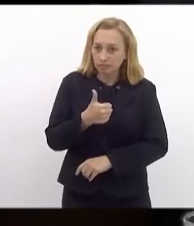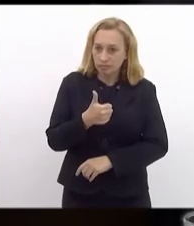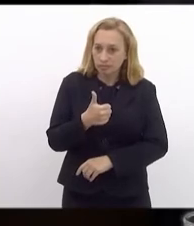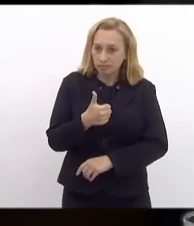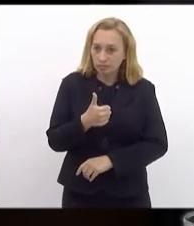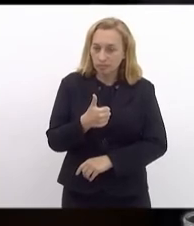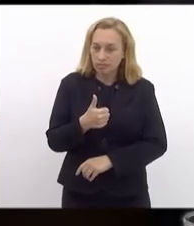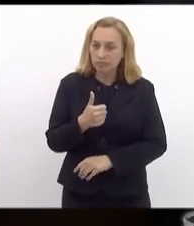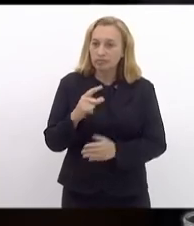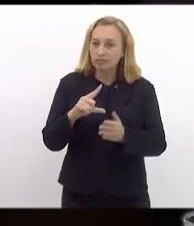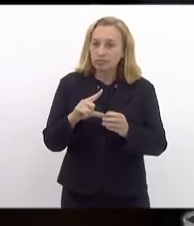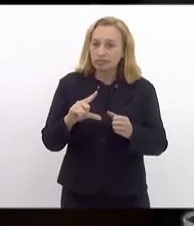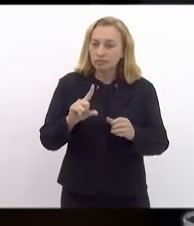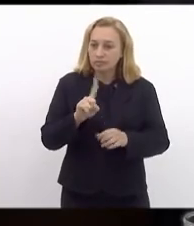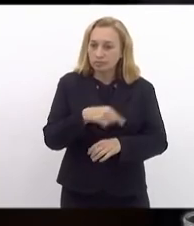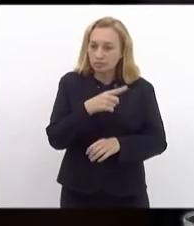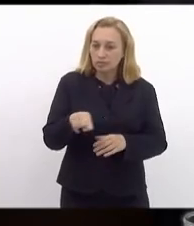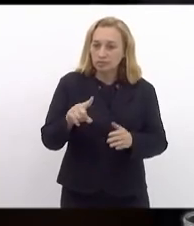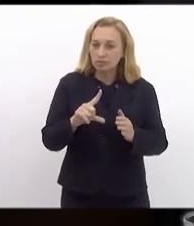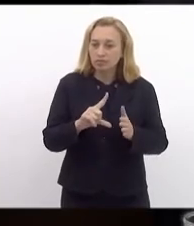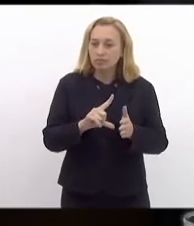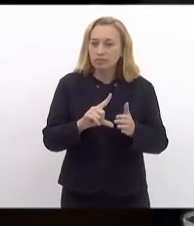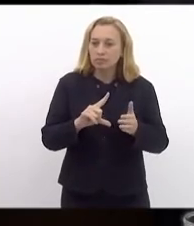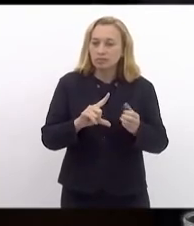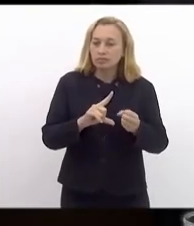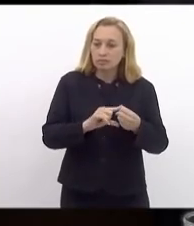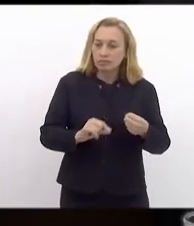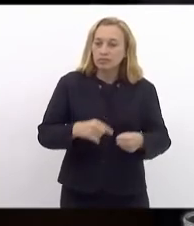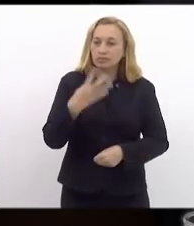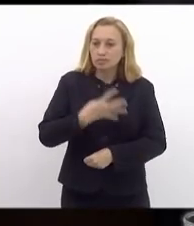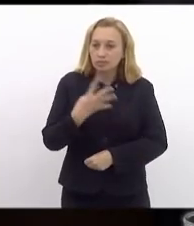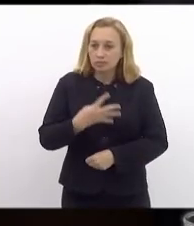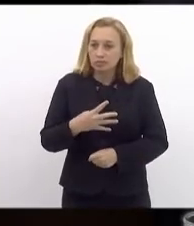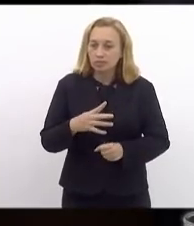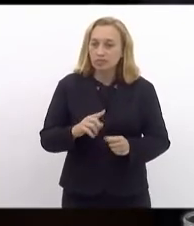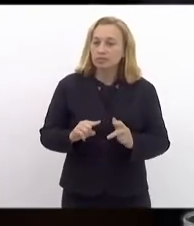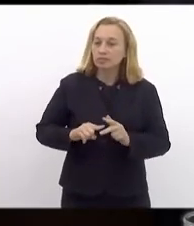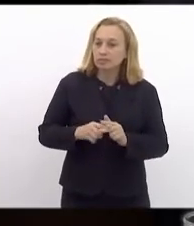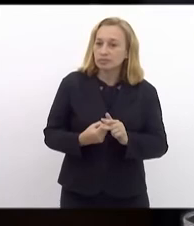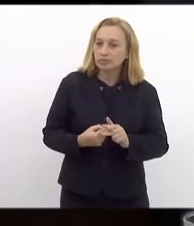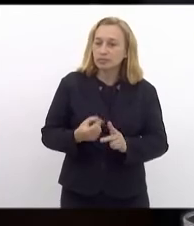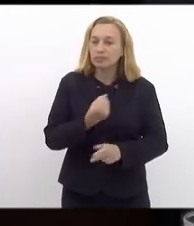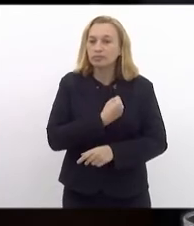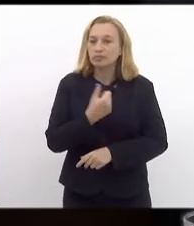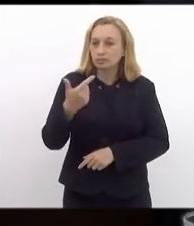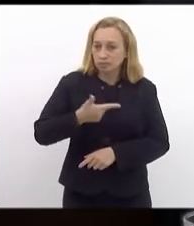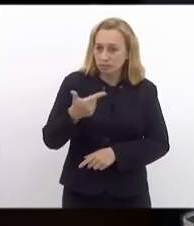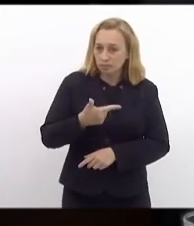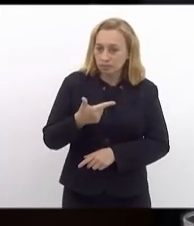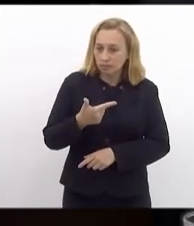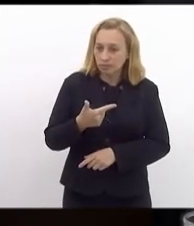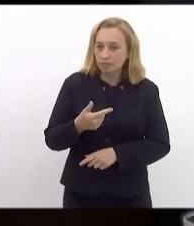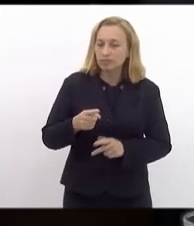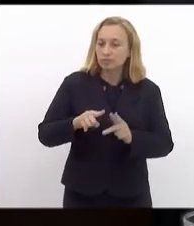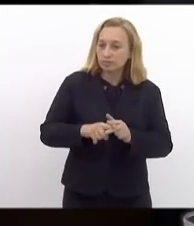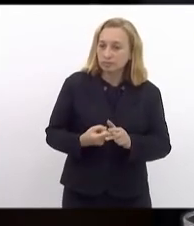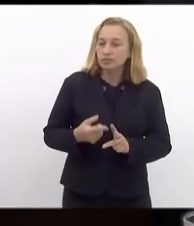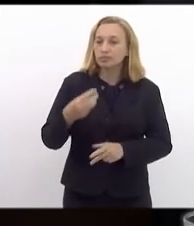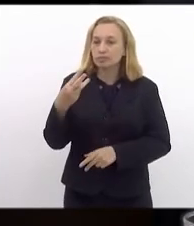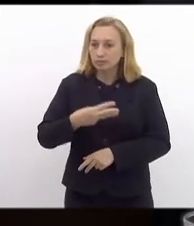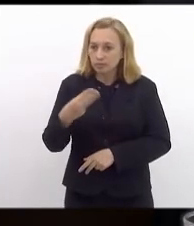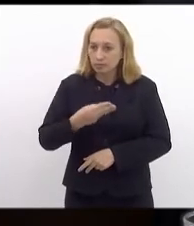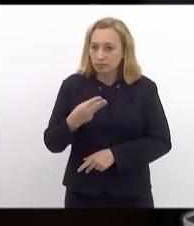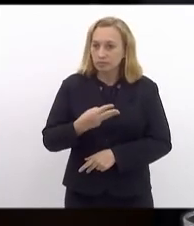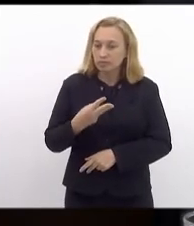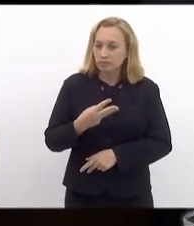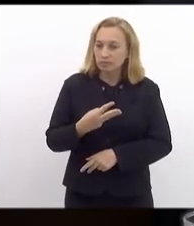suprimiu o artigo 4º o razões e a modificativa nº 2 a modificativa